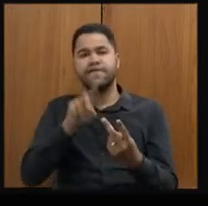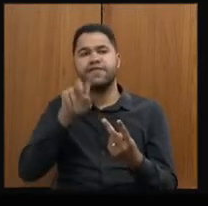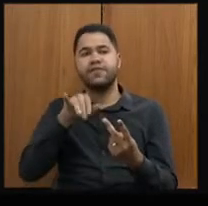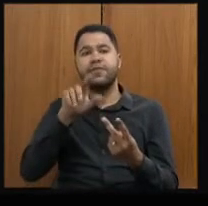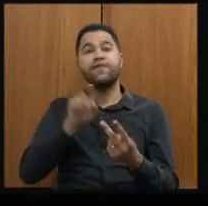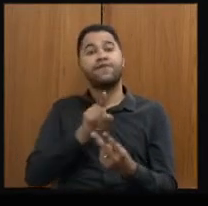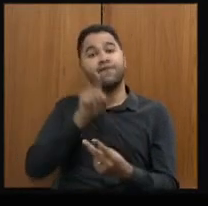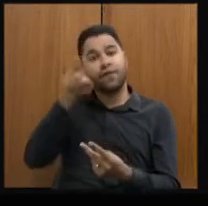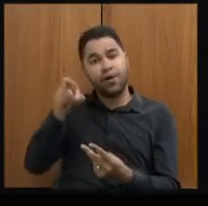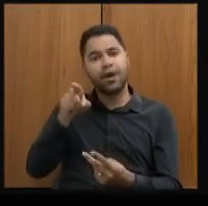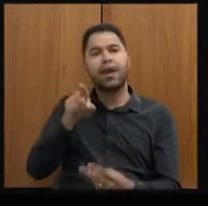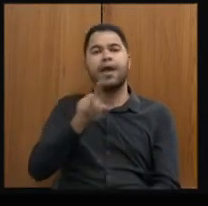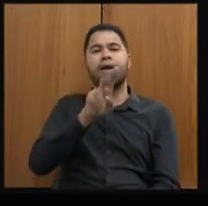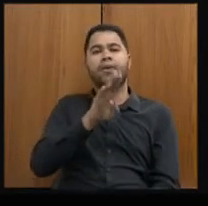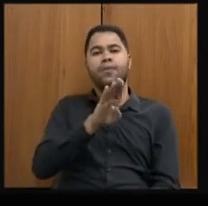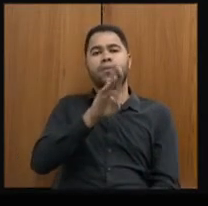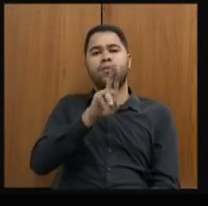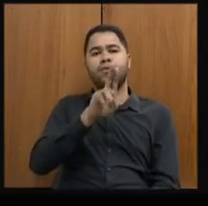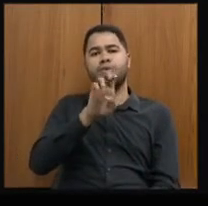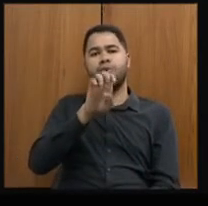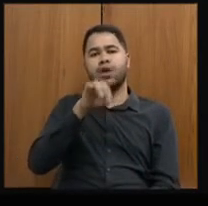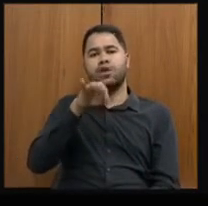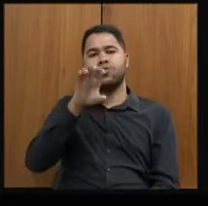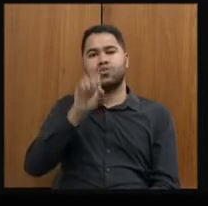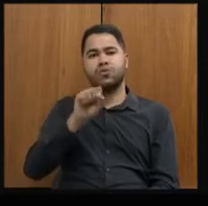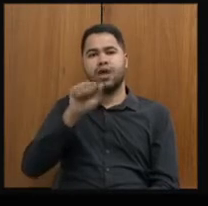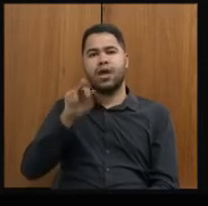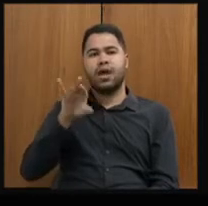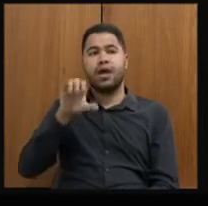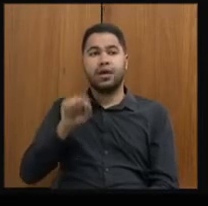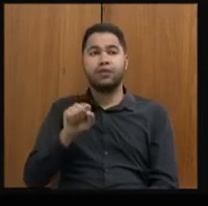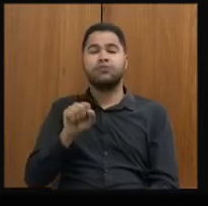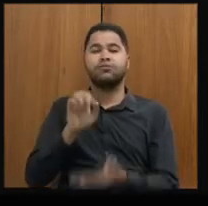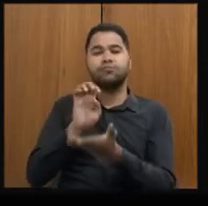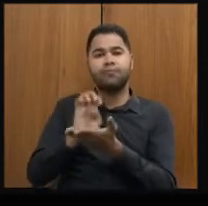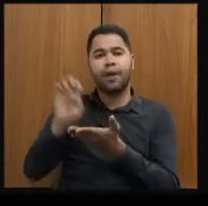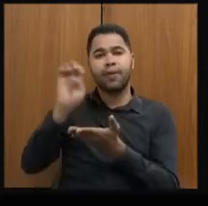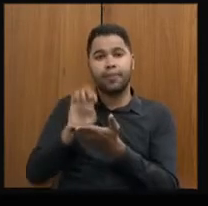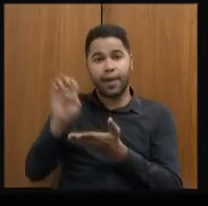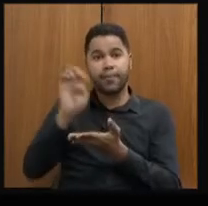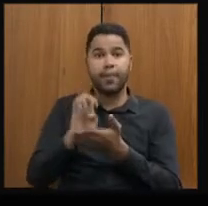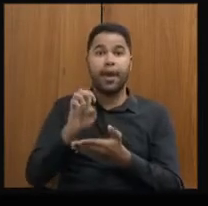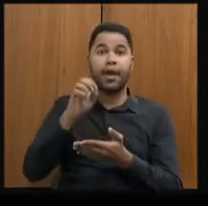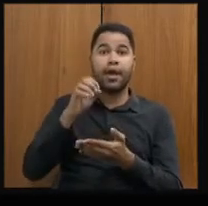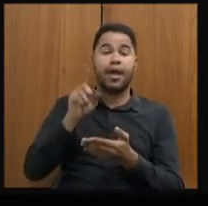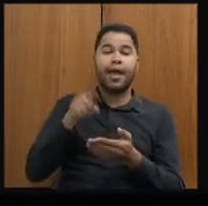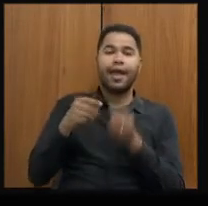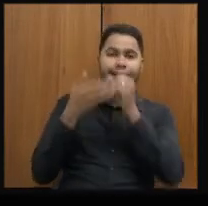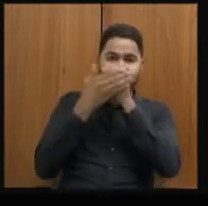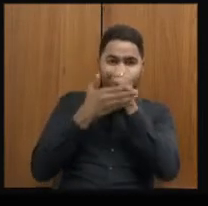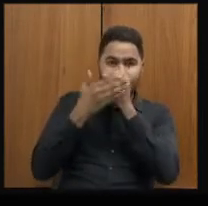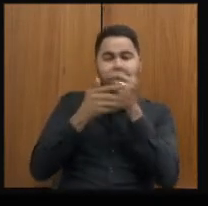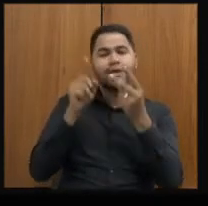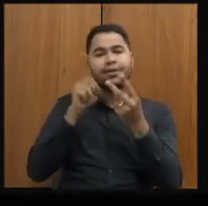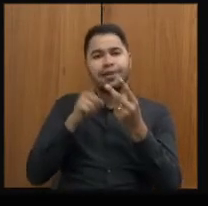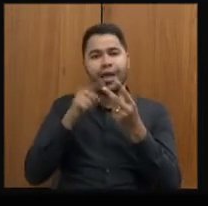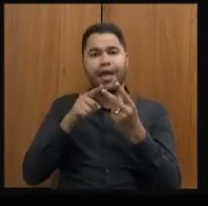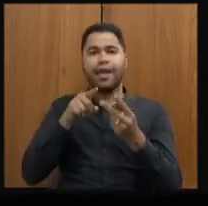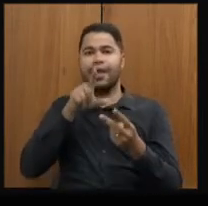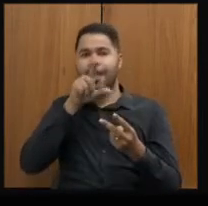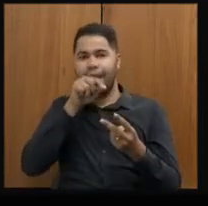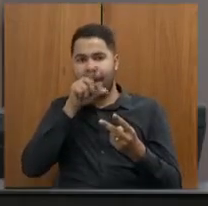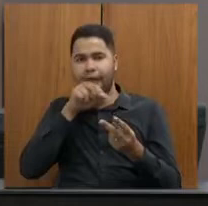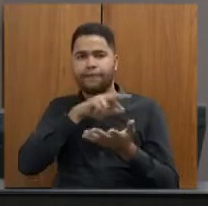Buenos Aires promover a exportação das carnes suínas e aves estão dessa forma vocês vão ver aqui durante a apresentação